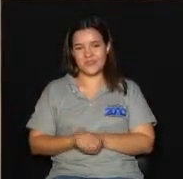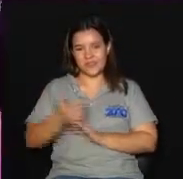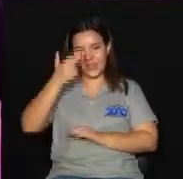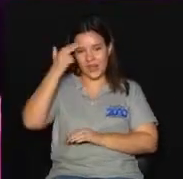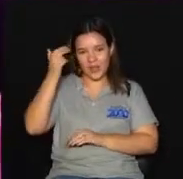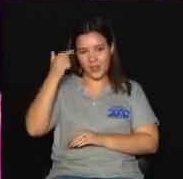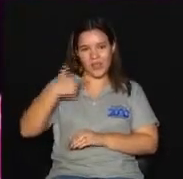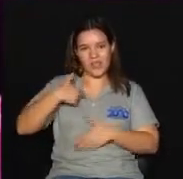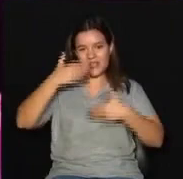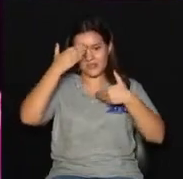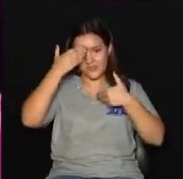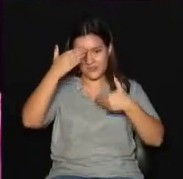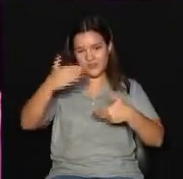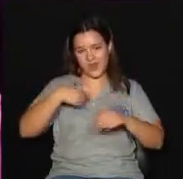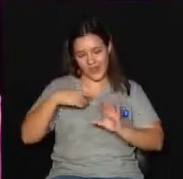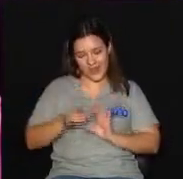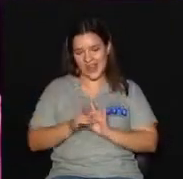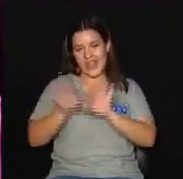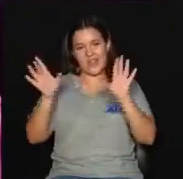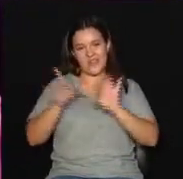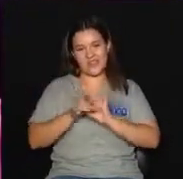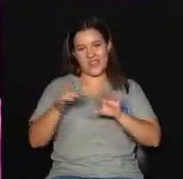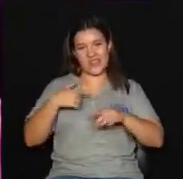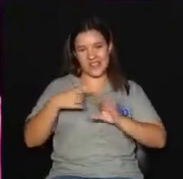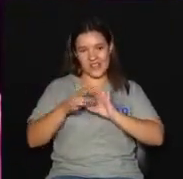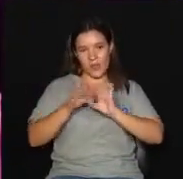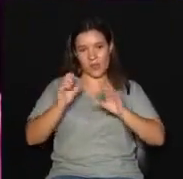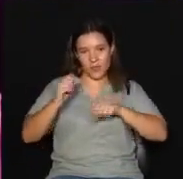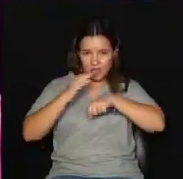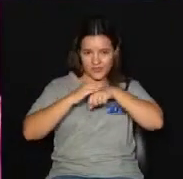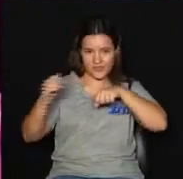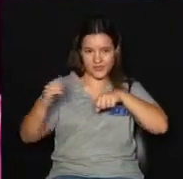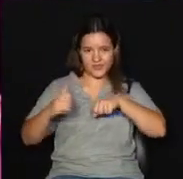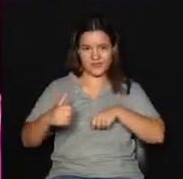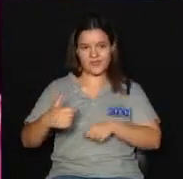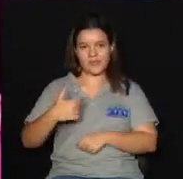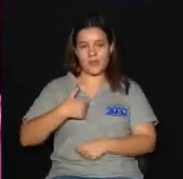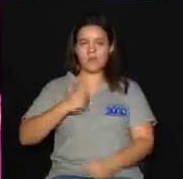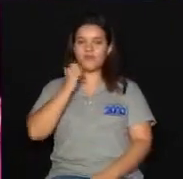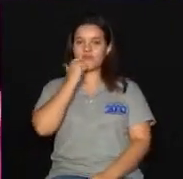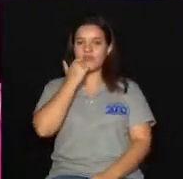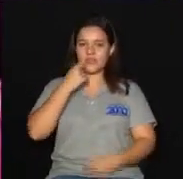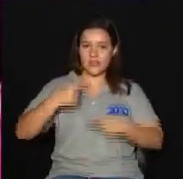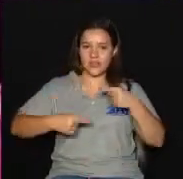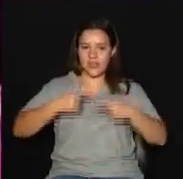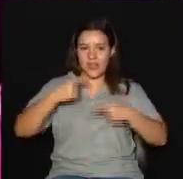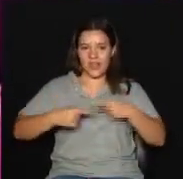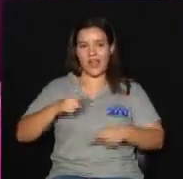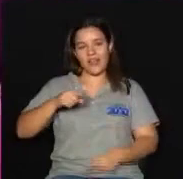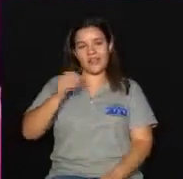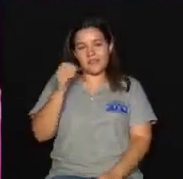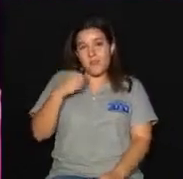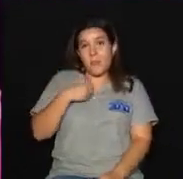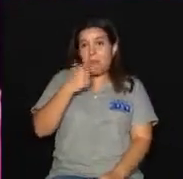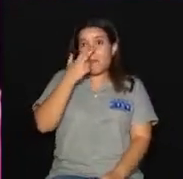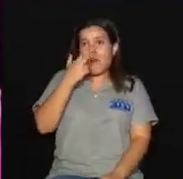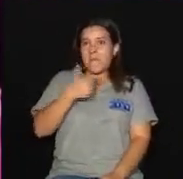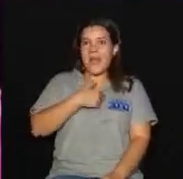eu que agradeço e estou sempre à disposição. O papel do cientista político é tentar